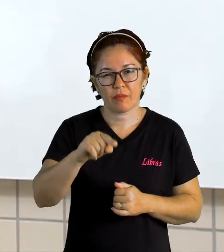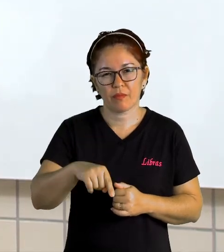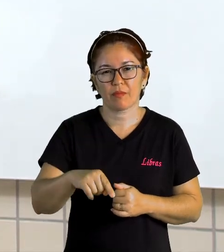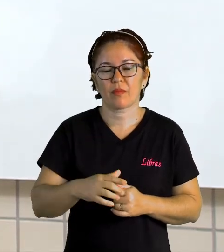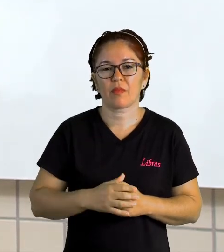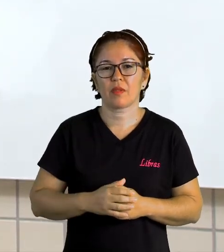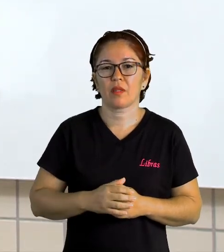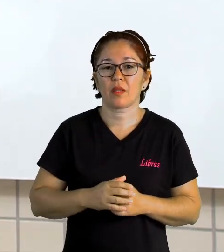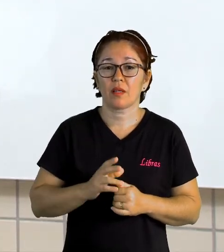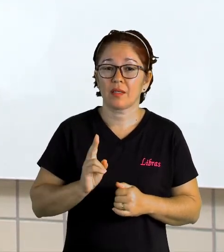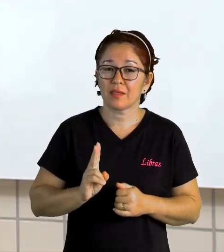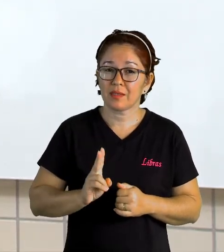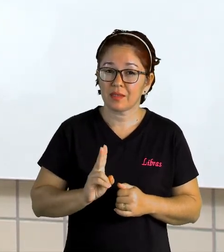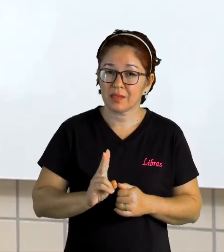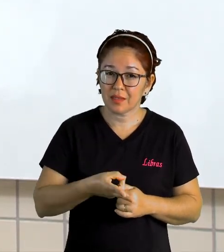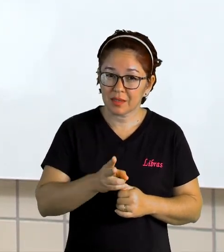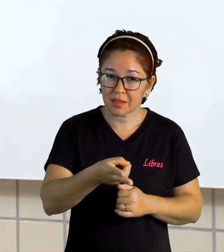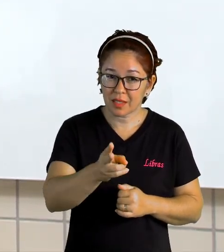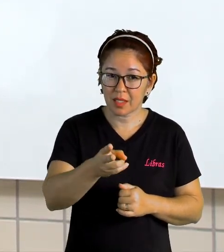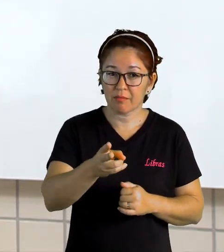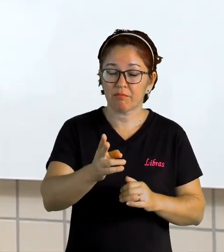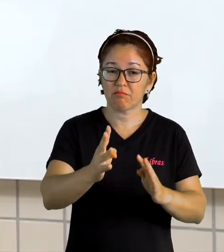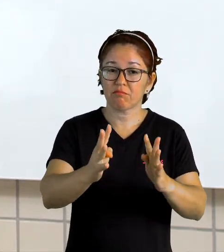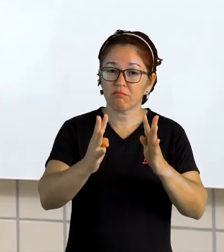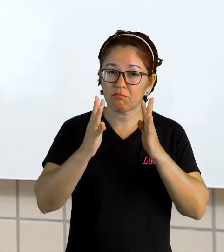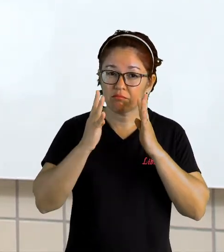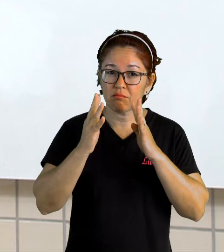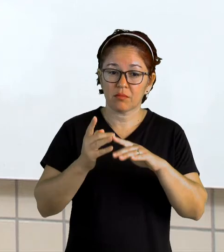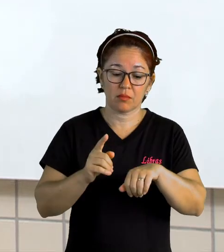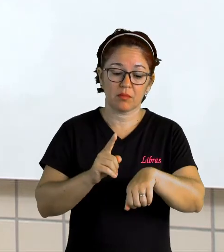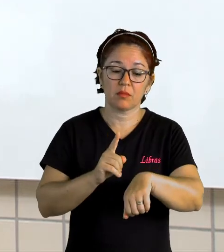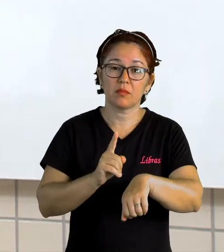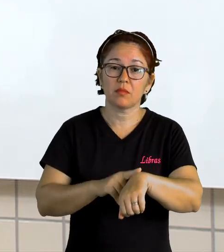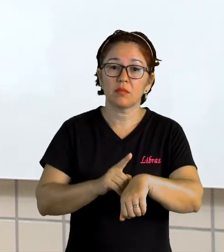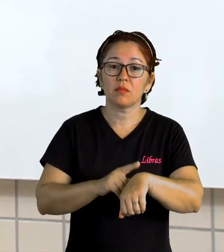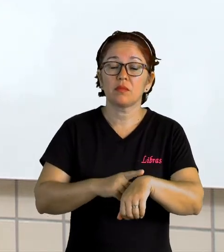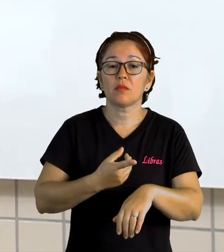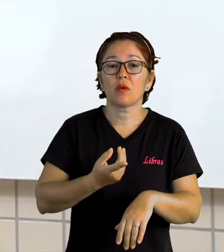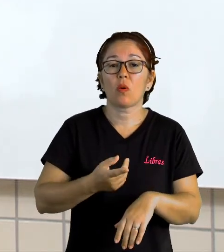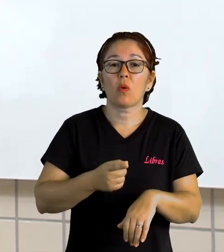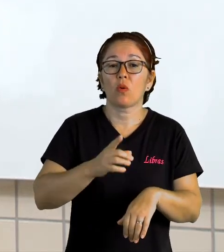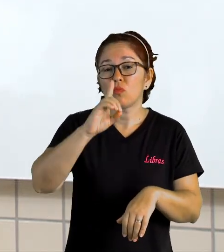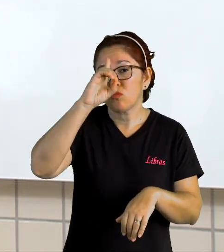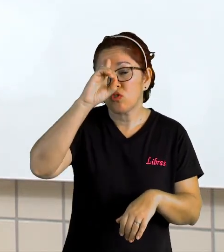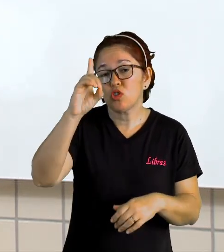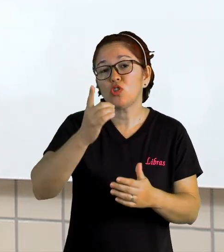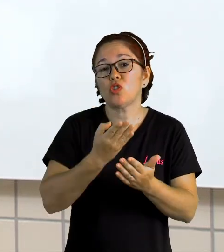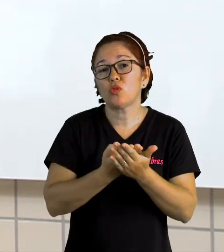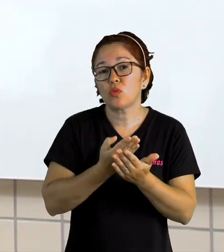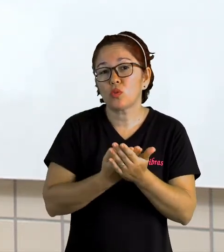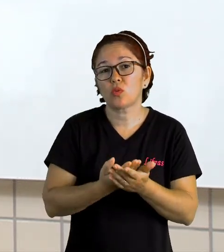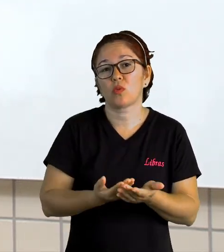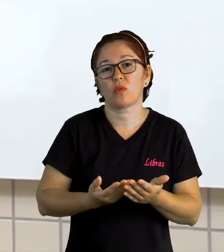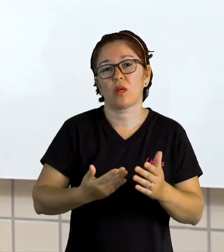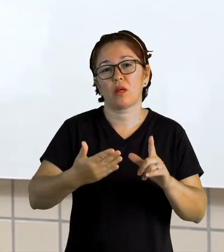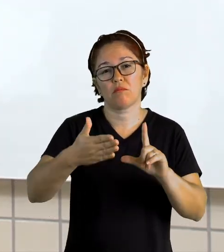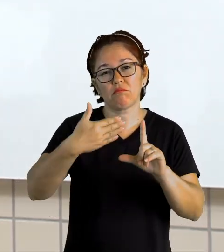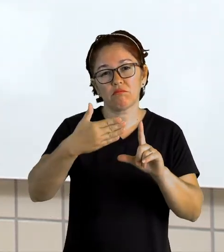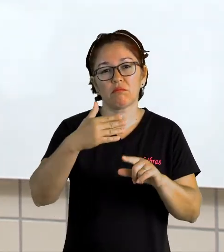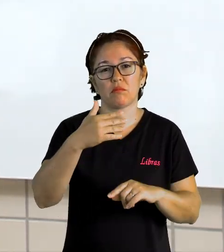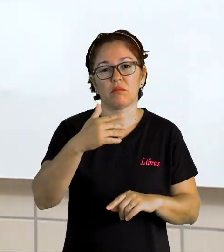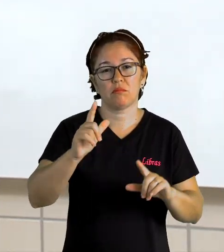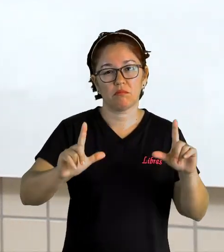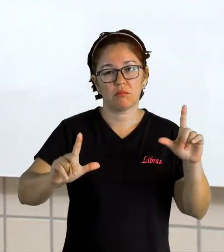no cronograma dos dias e horários das aulas que passam lá no canal